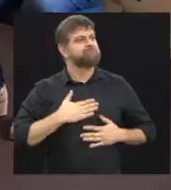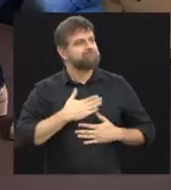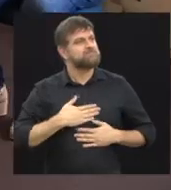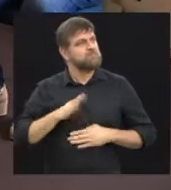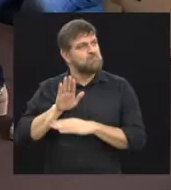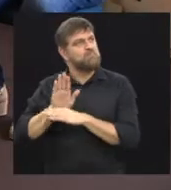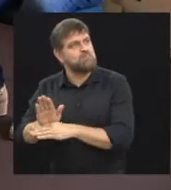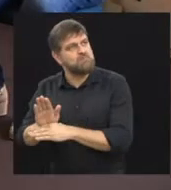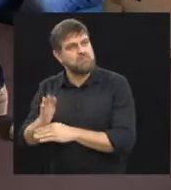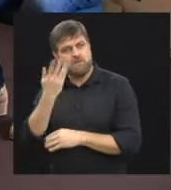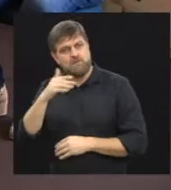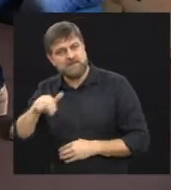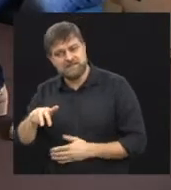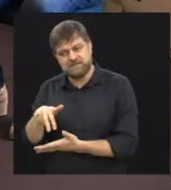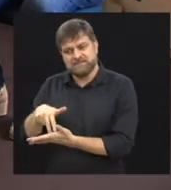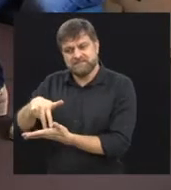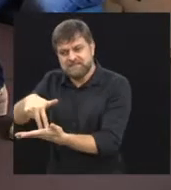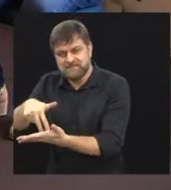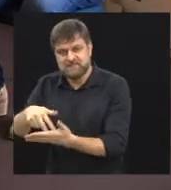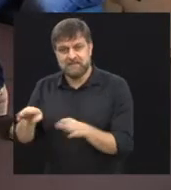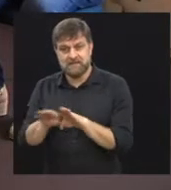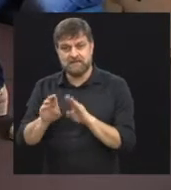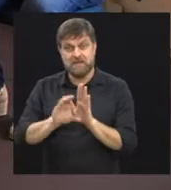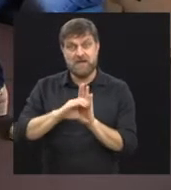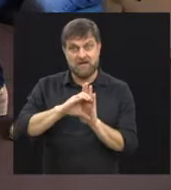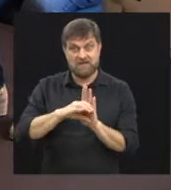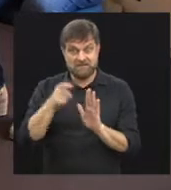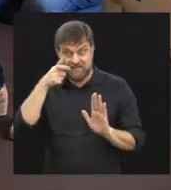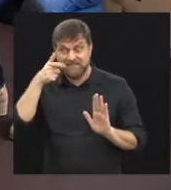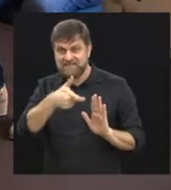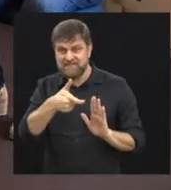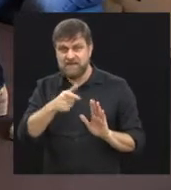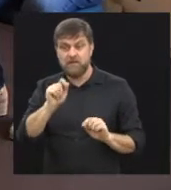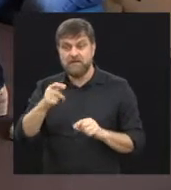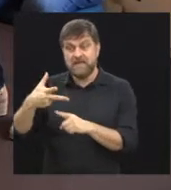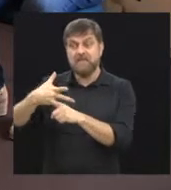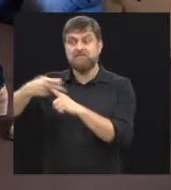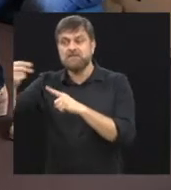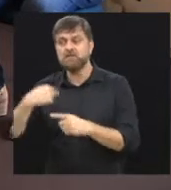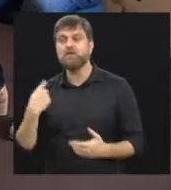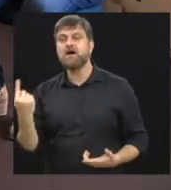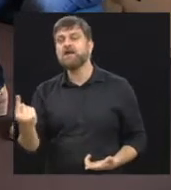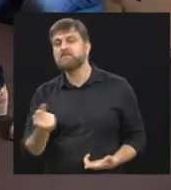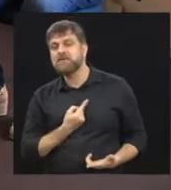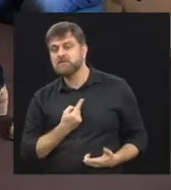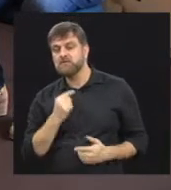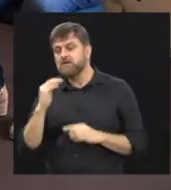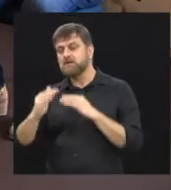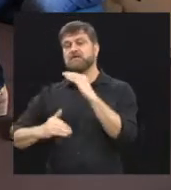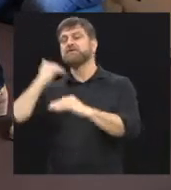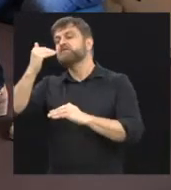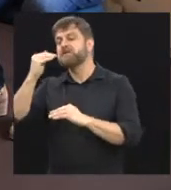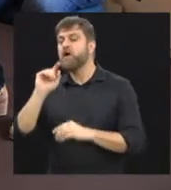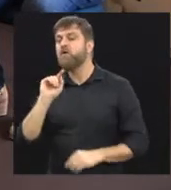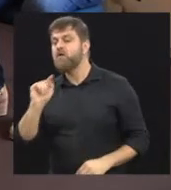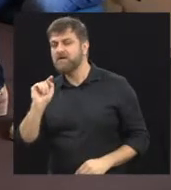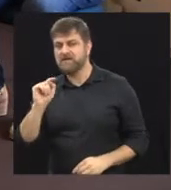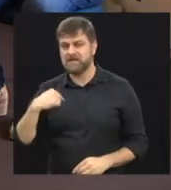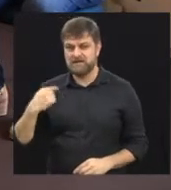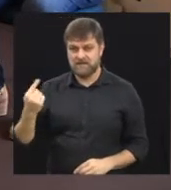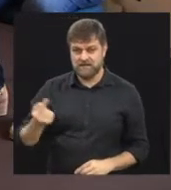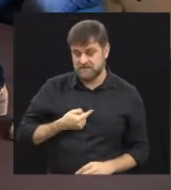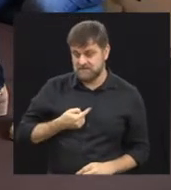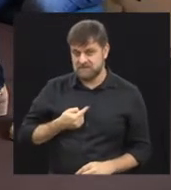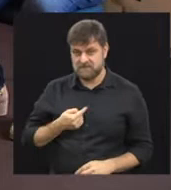né? Esse é um outro conceito interessante, né? O que é vitória para nós, né? O que é sucesso para nós? Às vezes